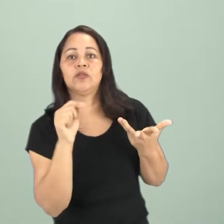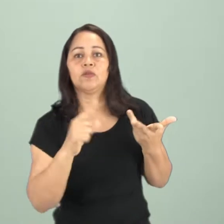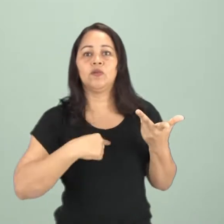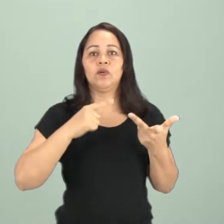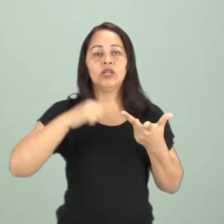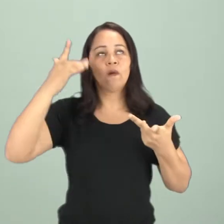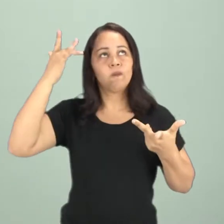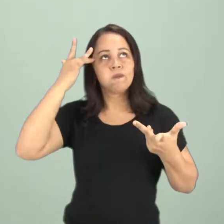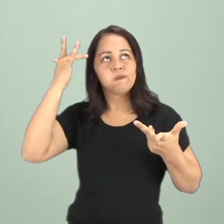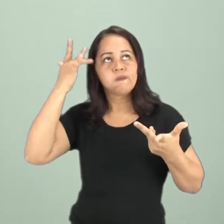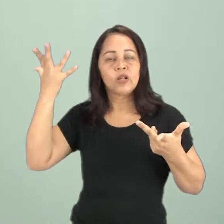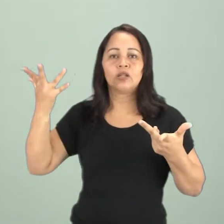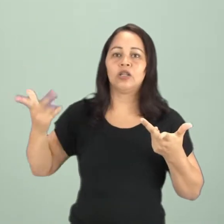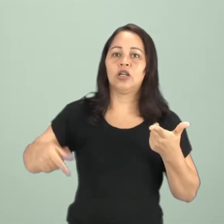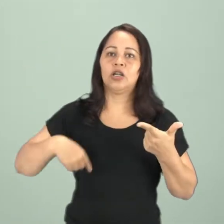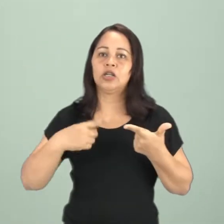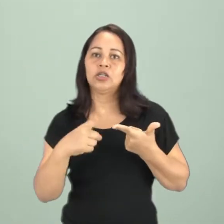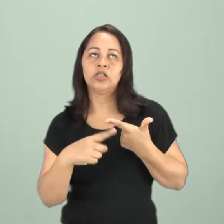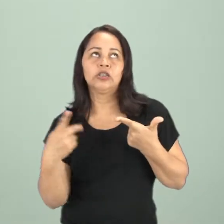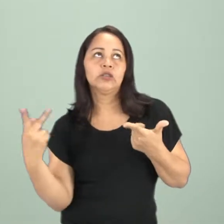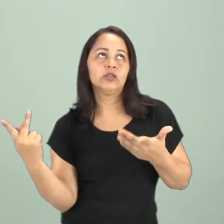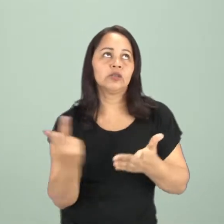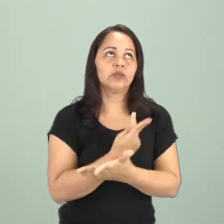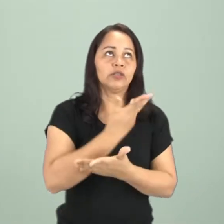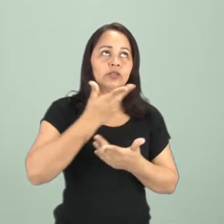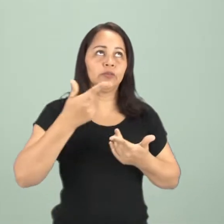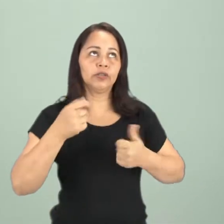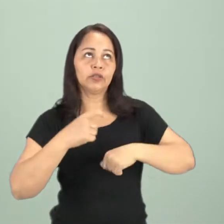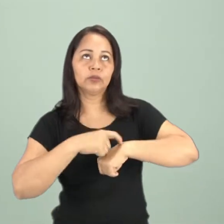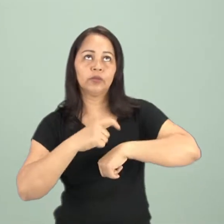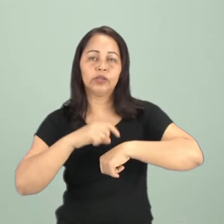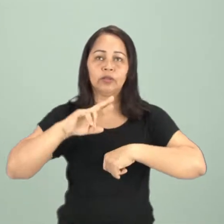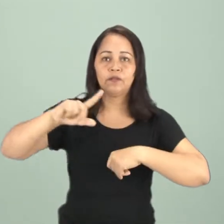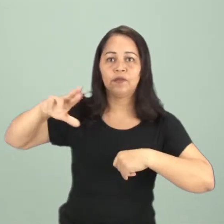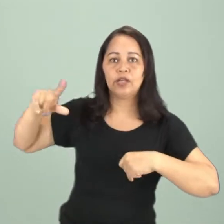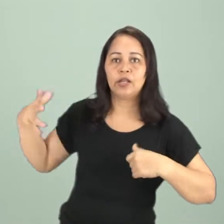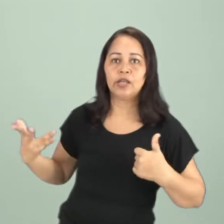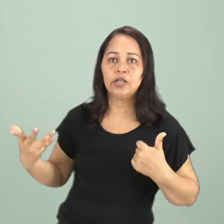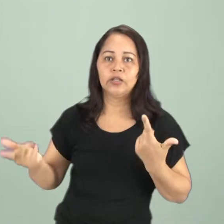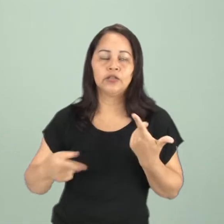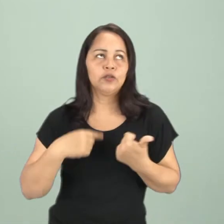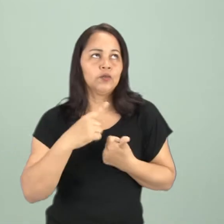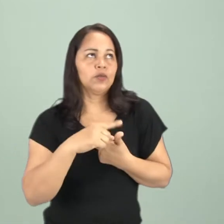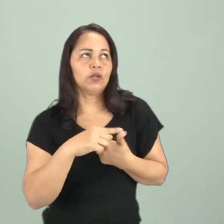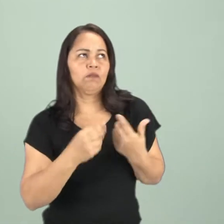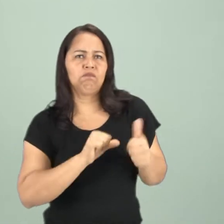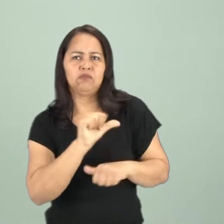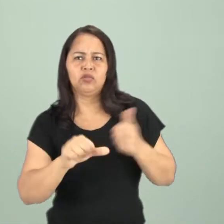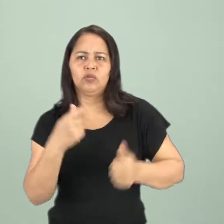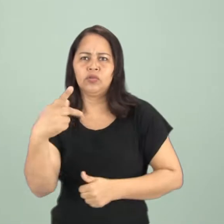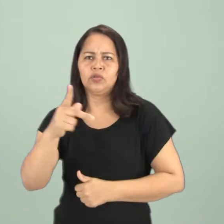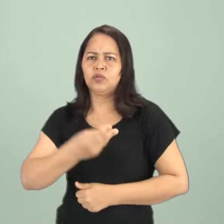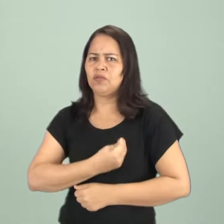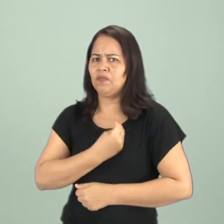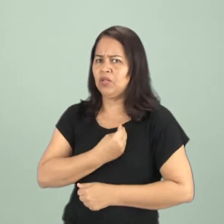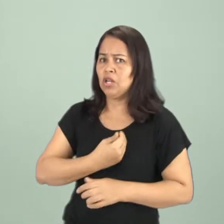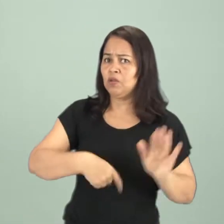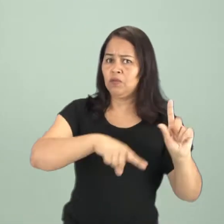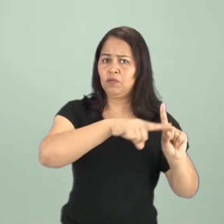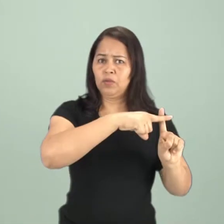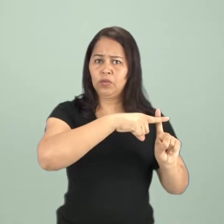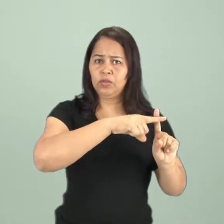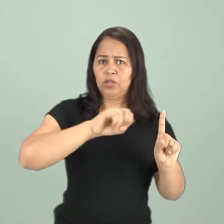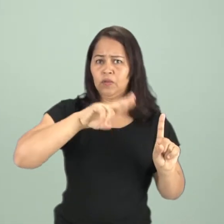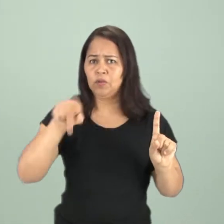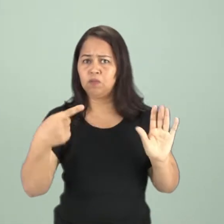de amadurecimento das pessoas acontece em momentos diferentes. Então, o que mudou na sua vida? Né? Foi algo positivo? Foi